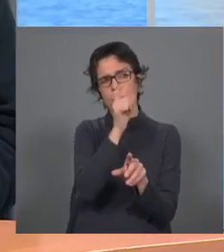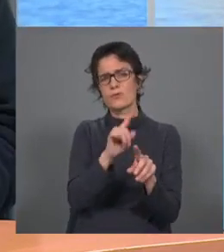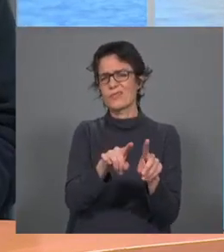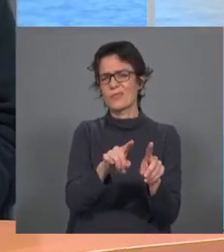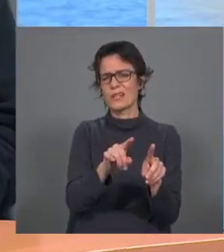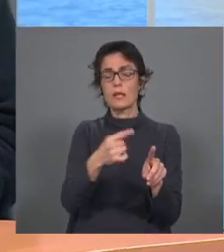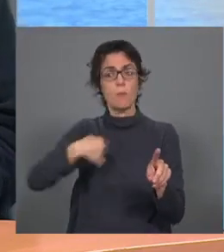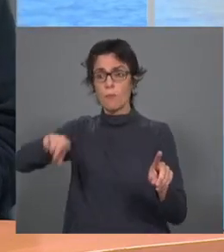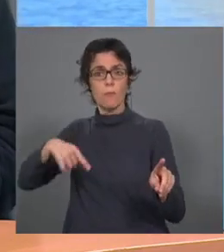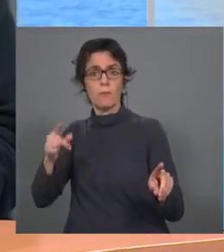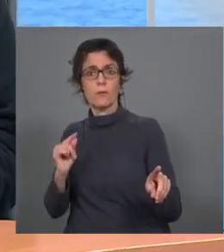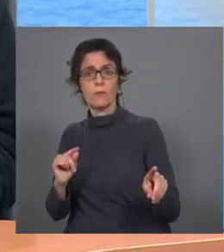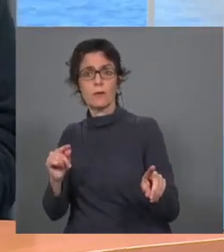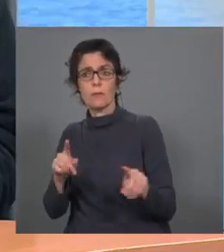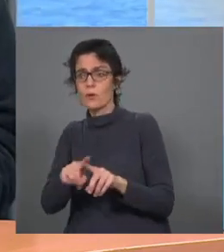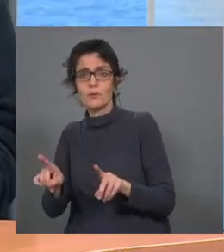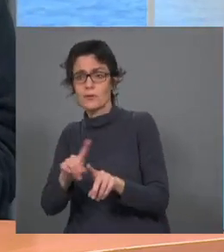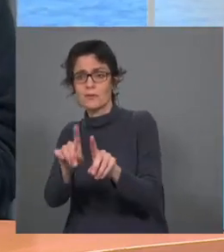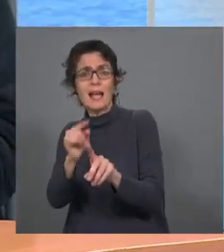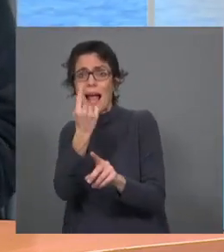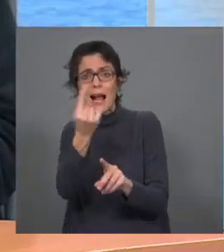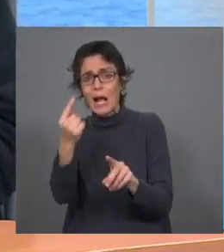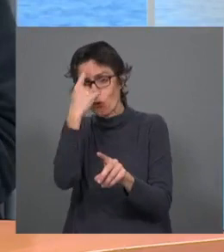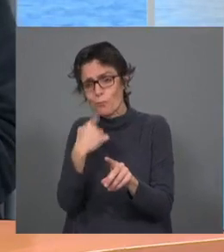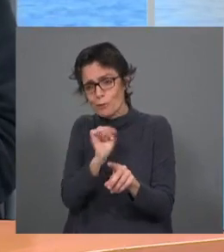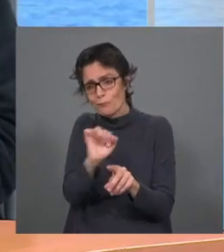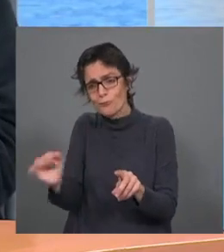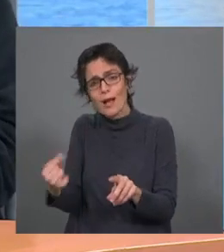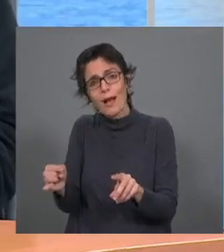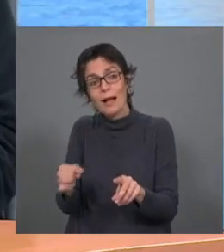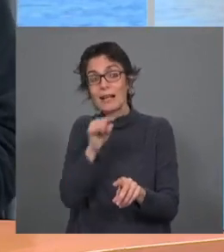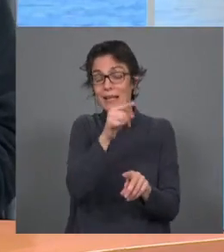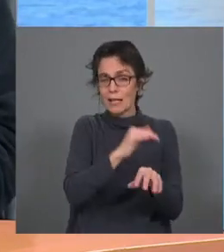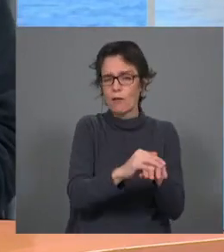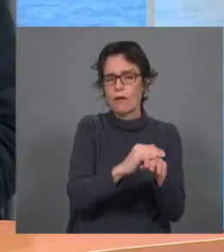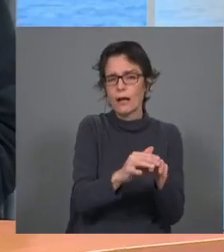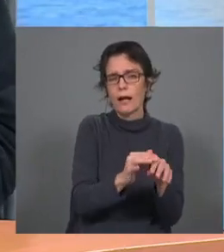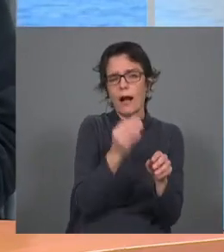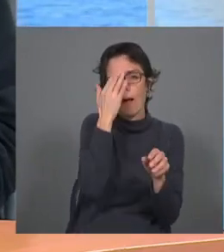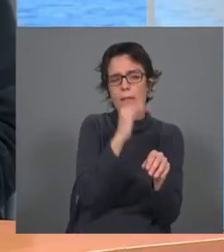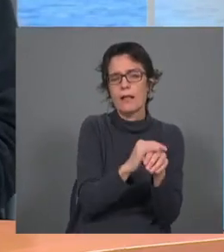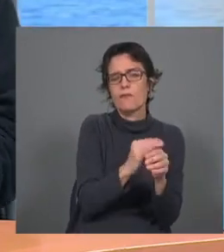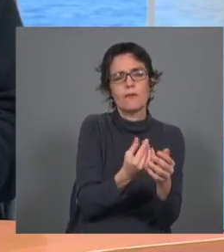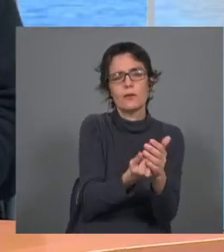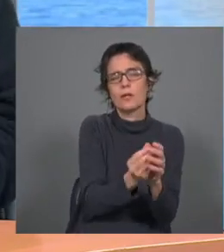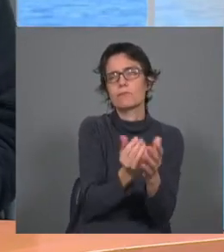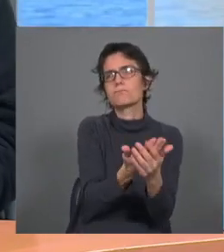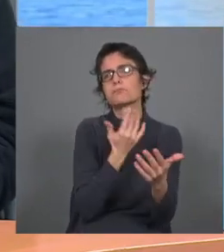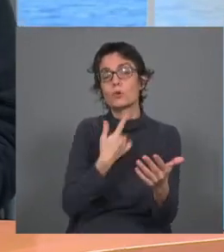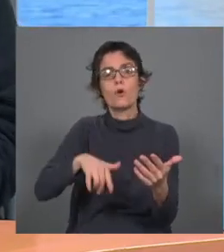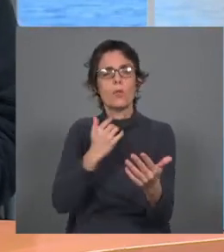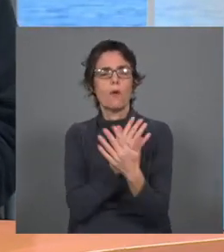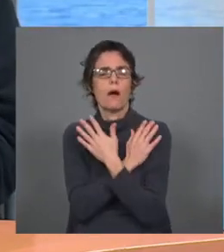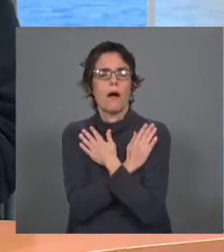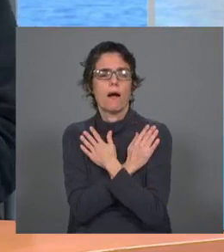diferentes também uns dos outros. E como dizia, são pessoas com uma capacidade afetiva enorme. nós estabelecemos conexões e